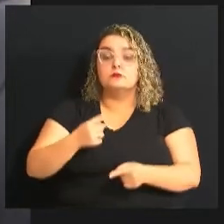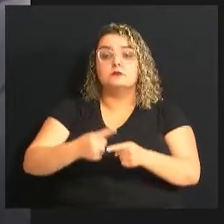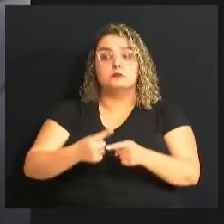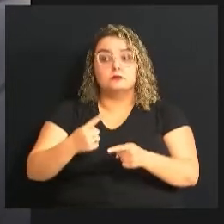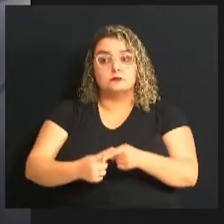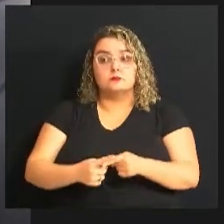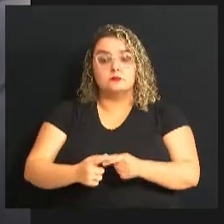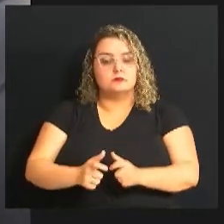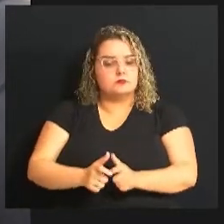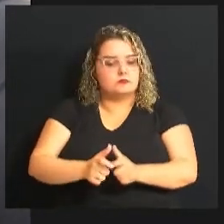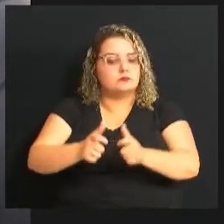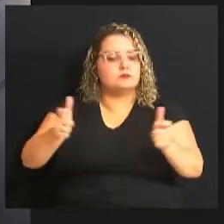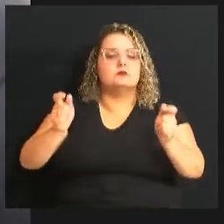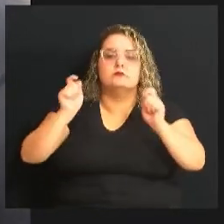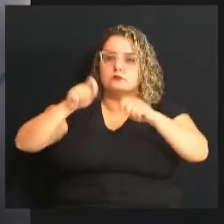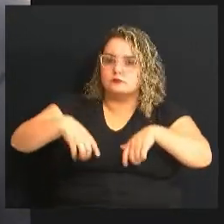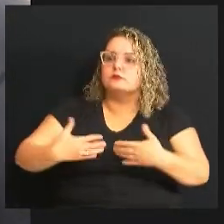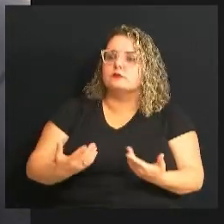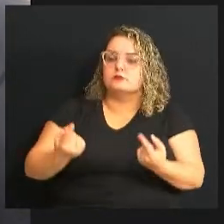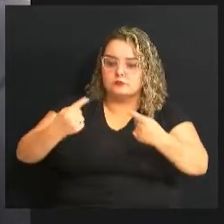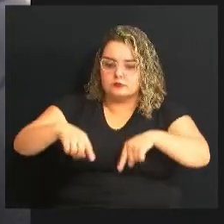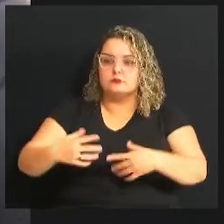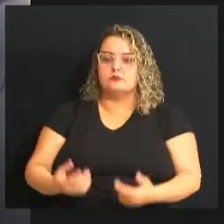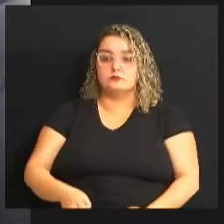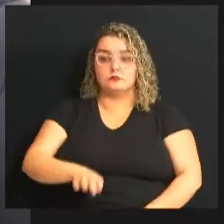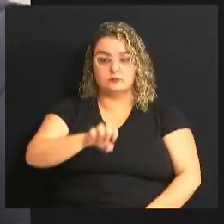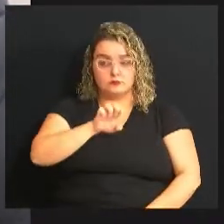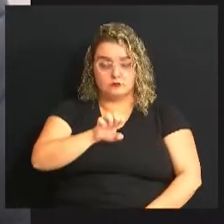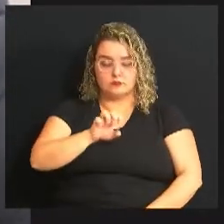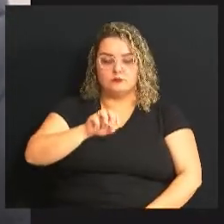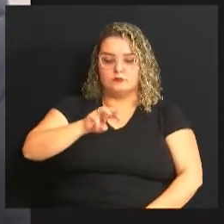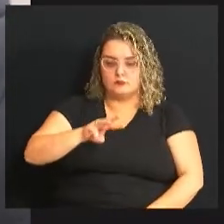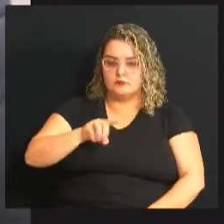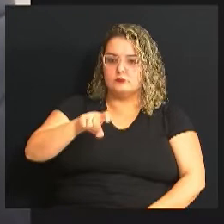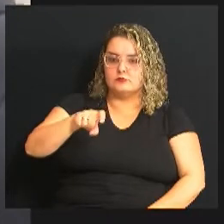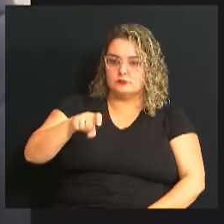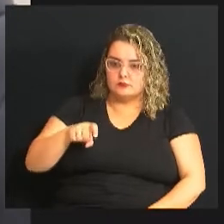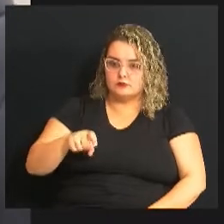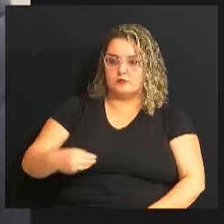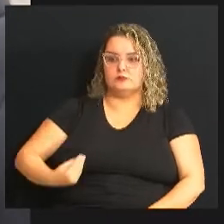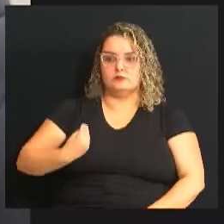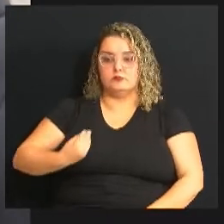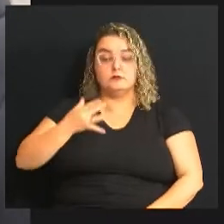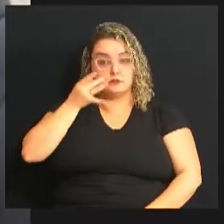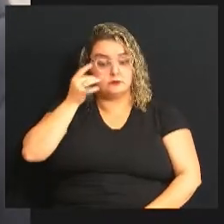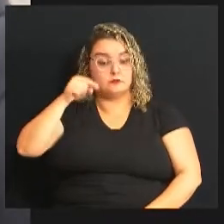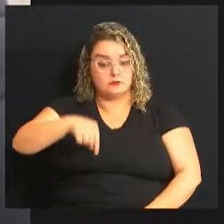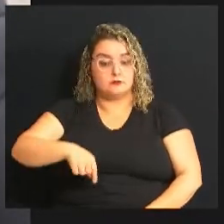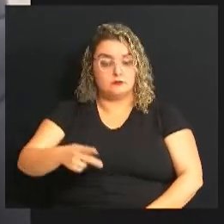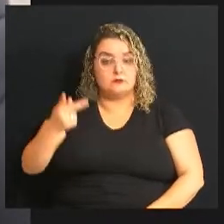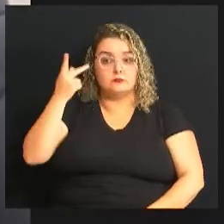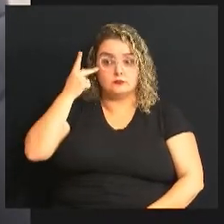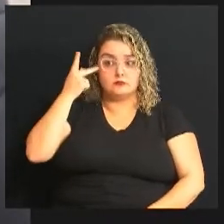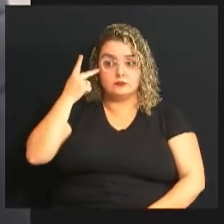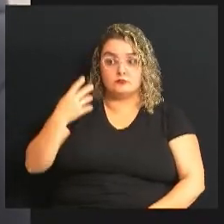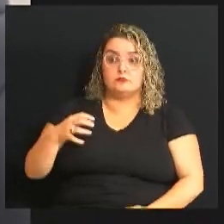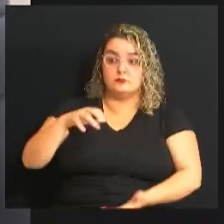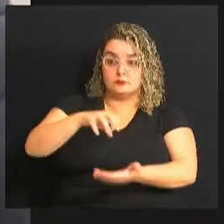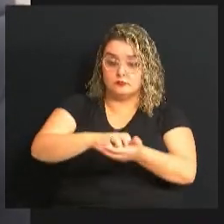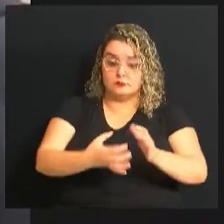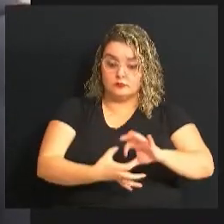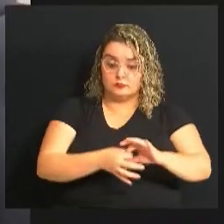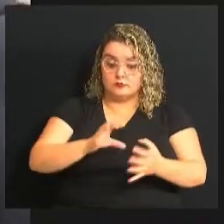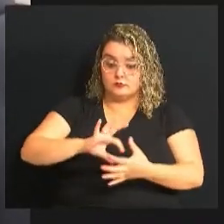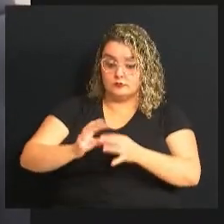uma grande competição, é o EWX, que vai acontecer presencialmente aqui em São Paulo, no Centro Olímpico ali no